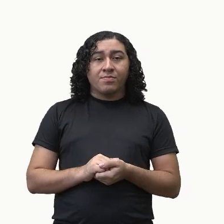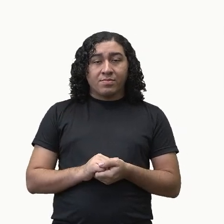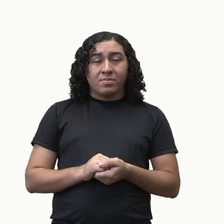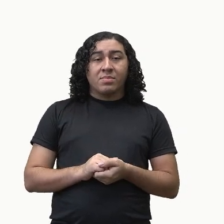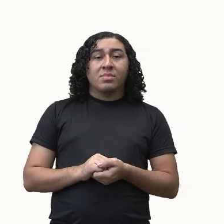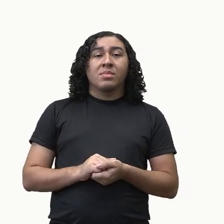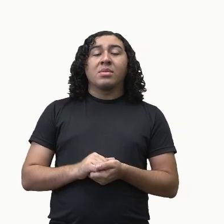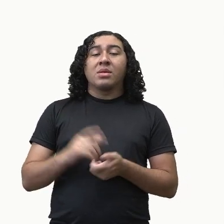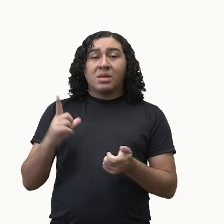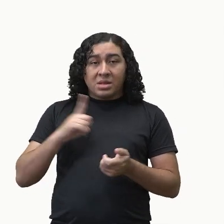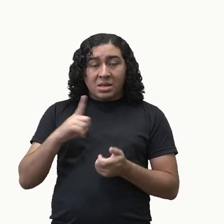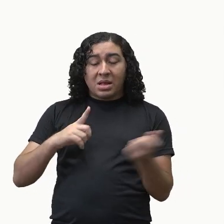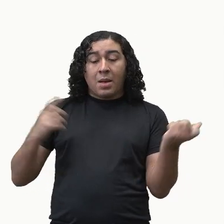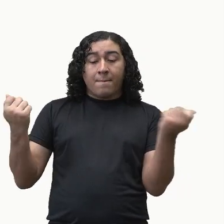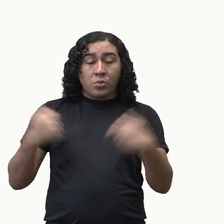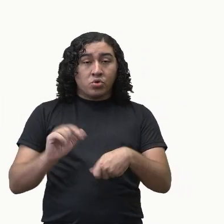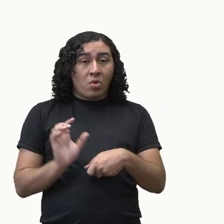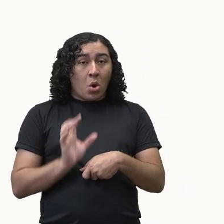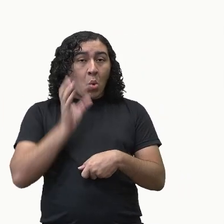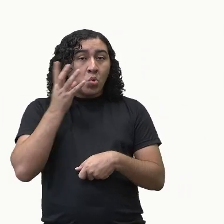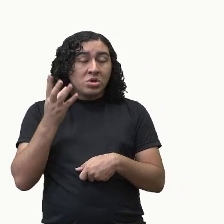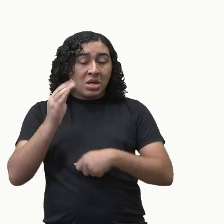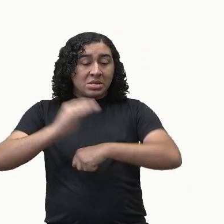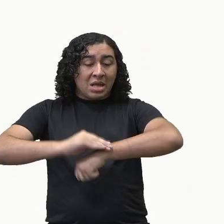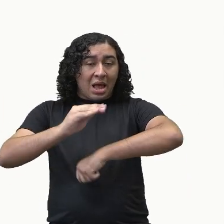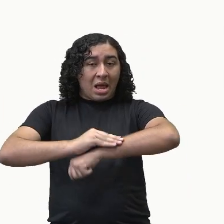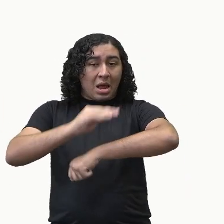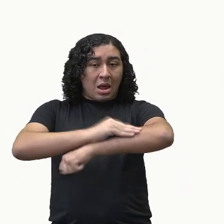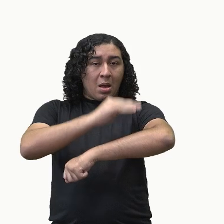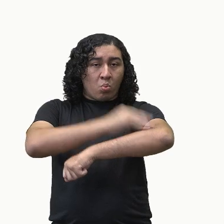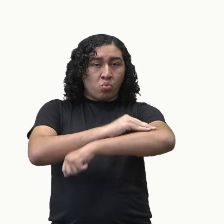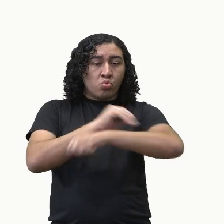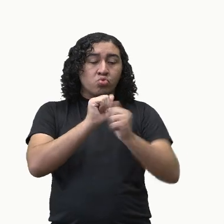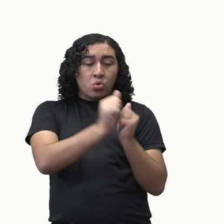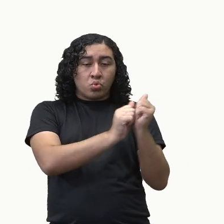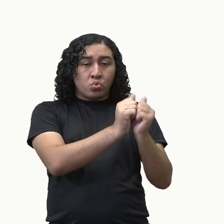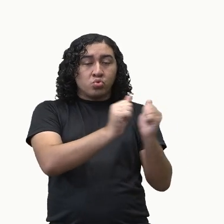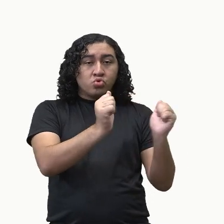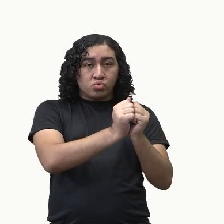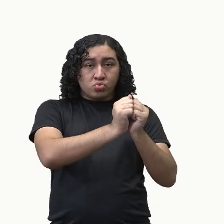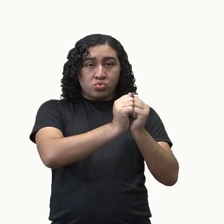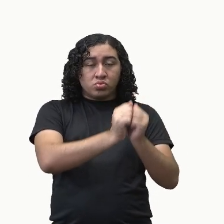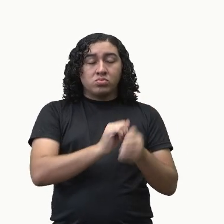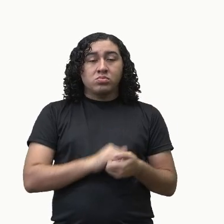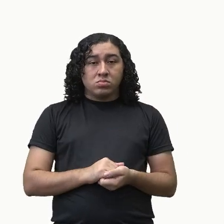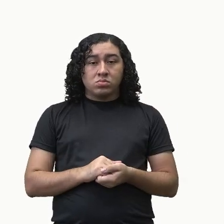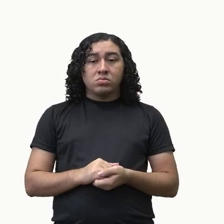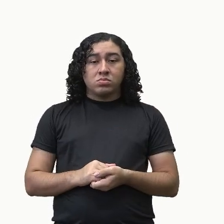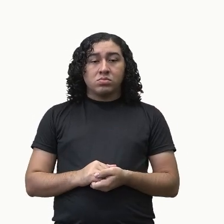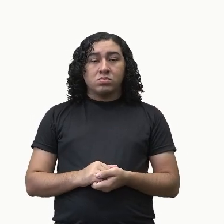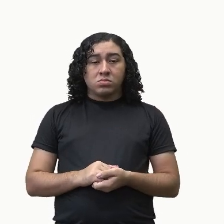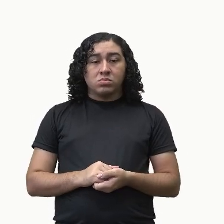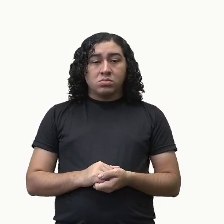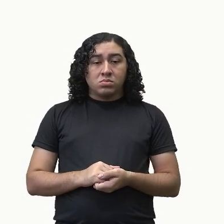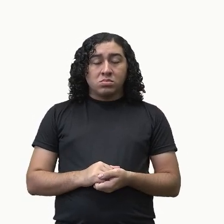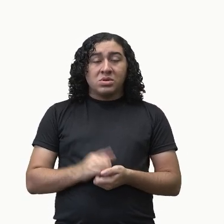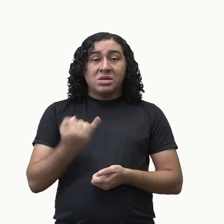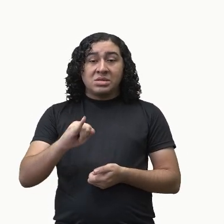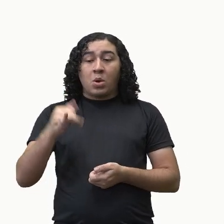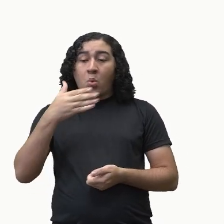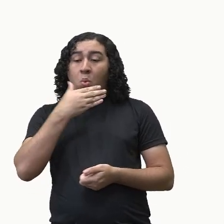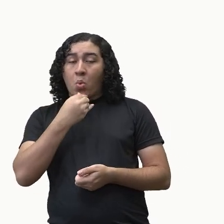com fecundação interna, como as salamandras, que elas apresentam a fecundação interna quando o